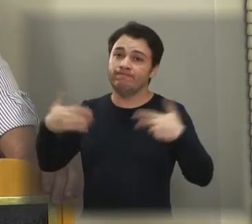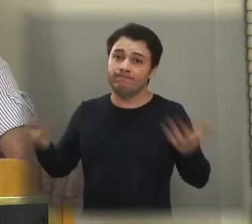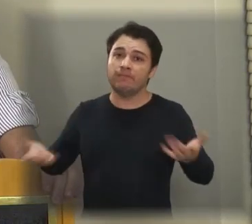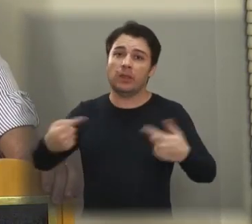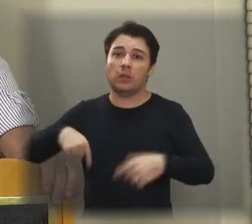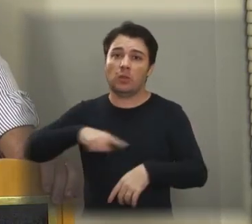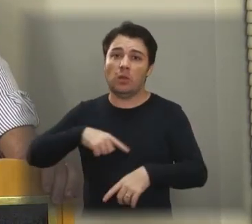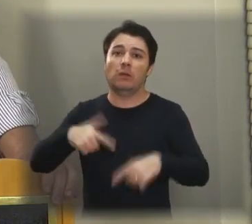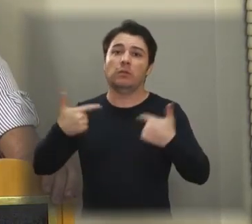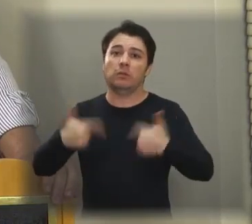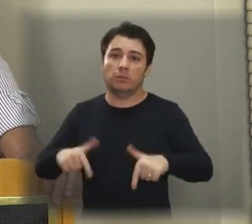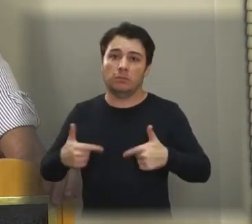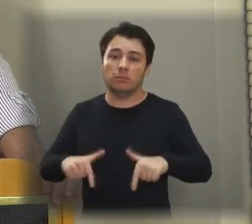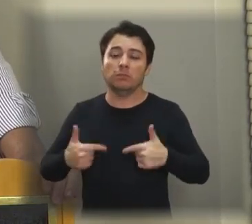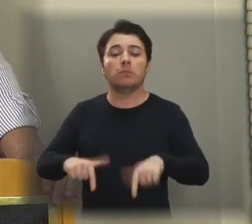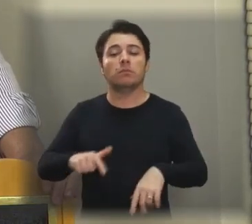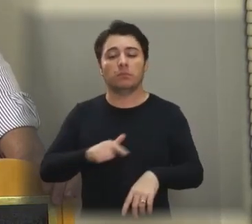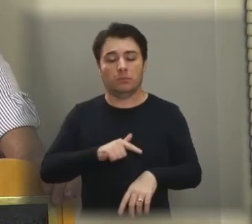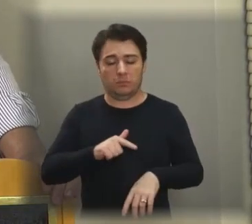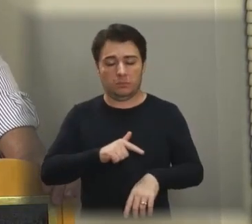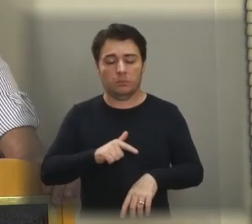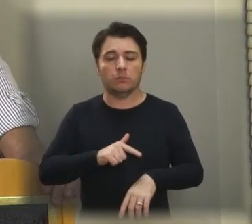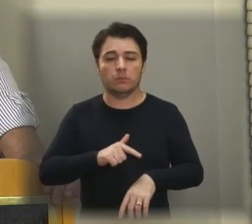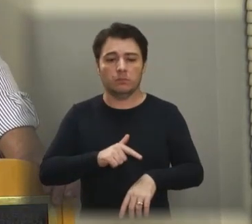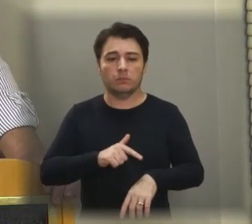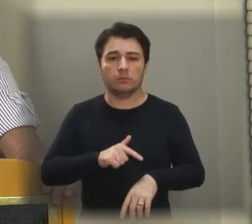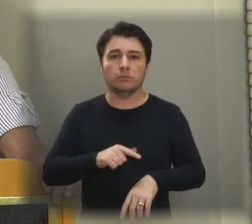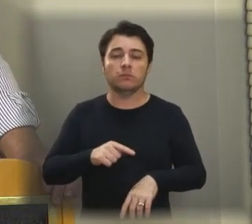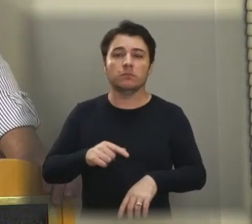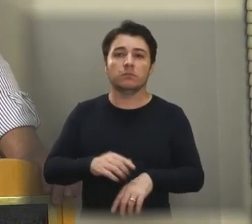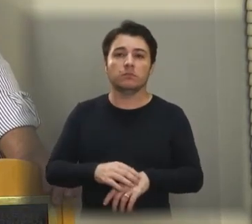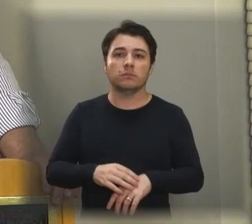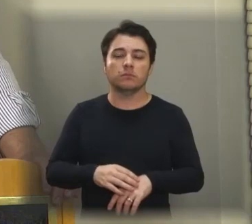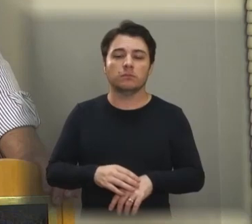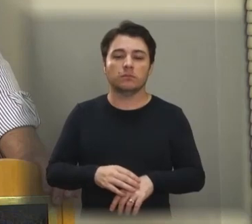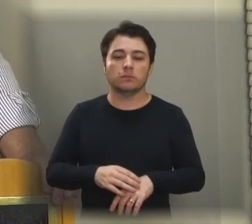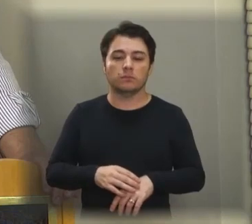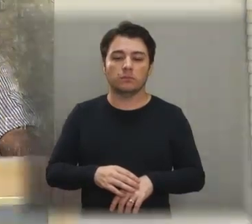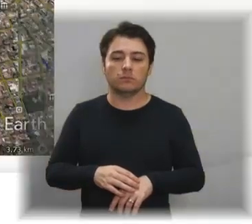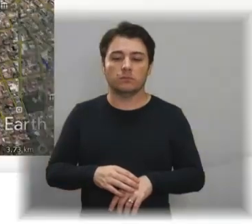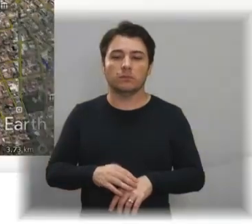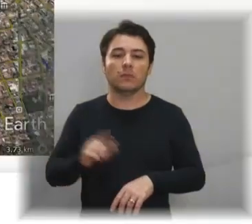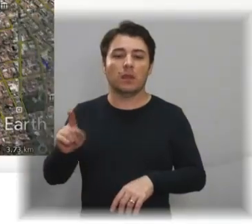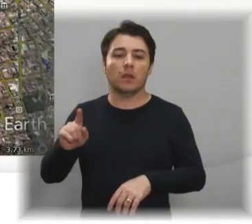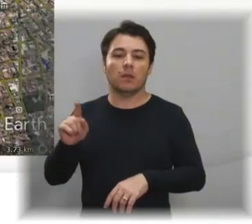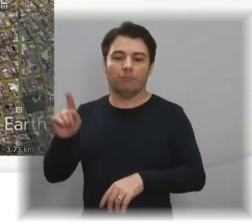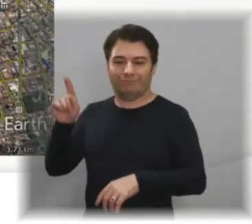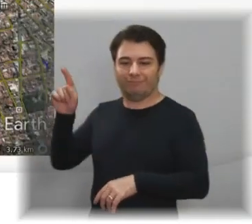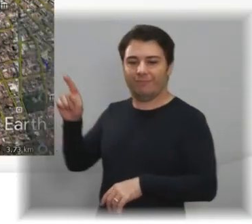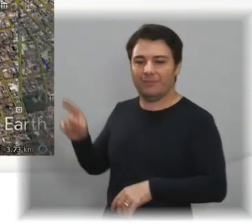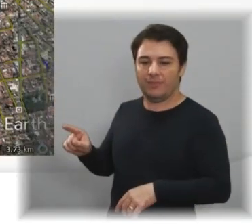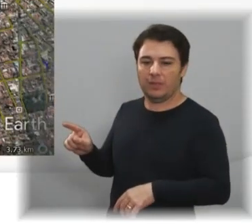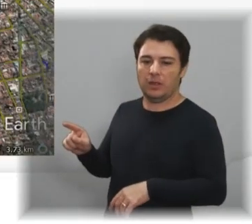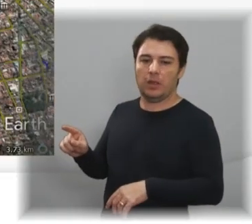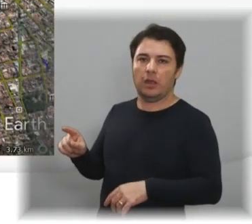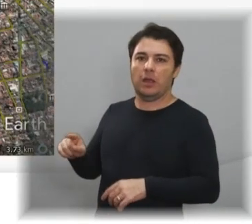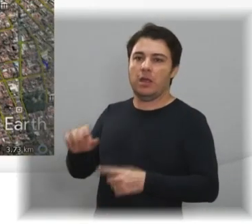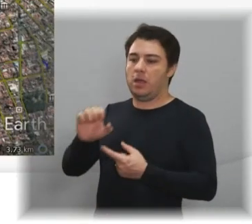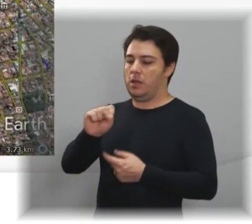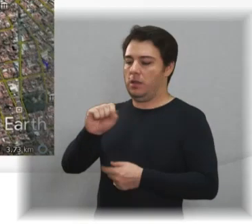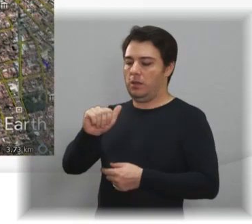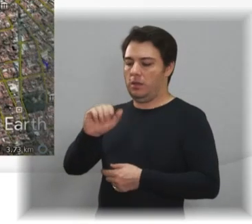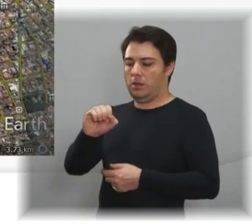nós estamos trabalhando vamos continuar trabalhando aqui ó eu destaquei o São Bento águas do Paiol